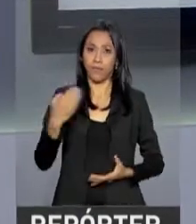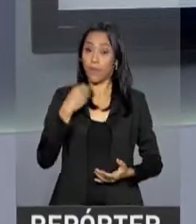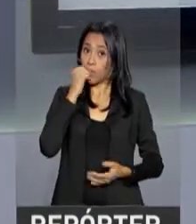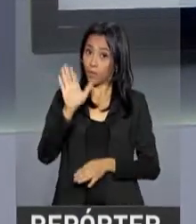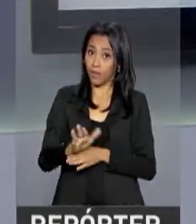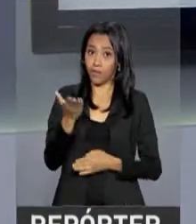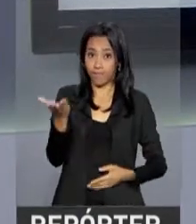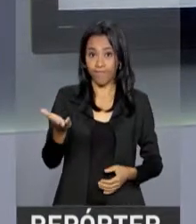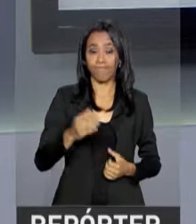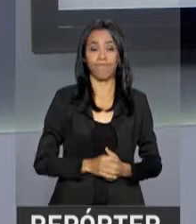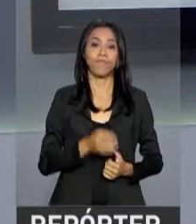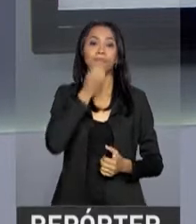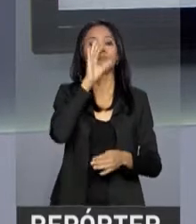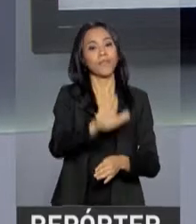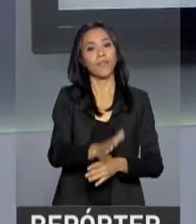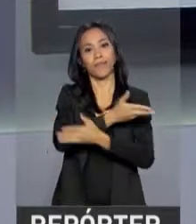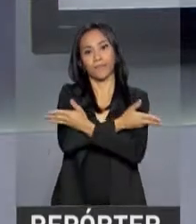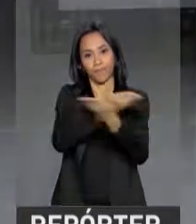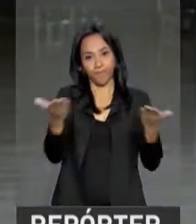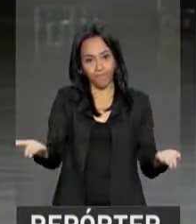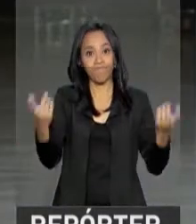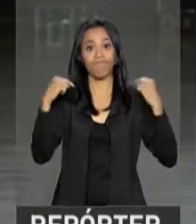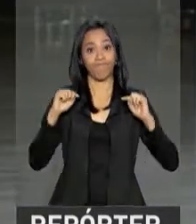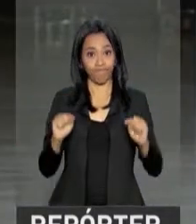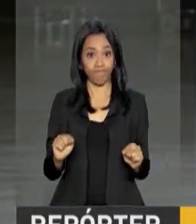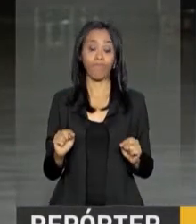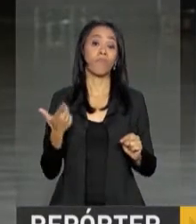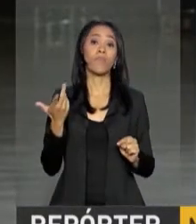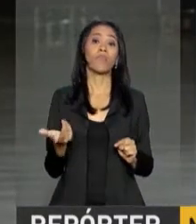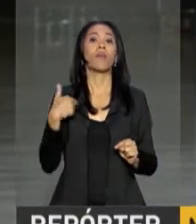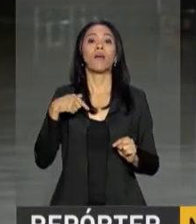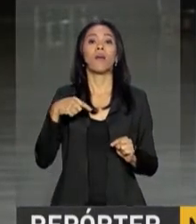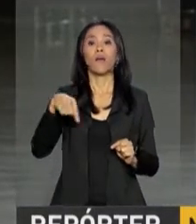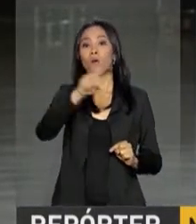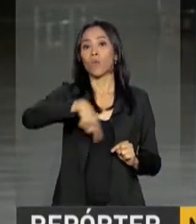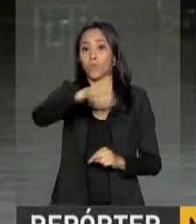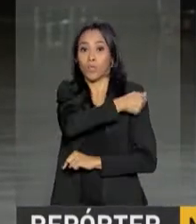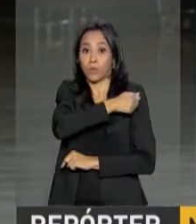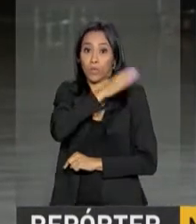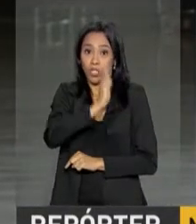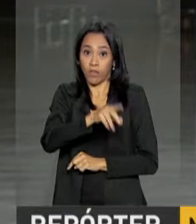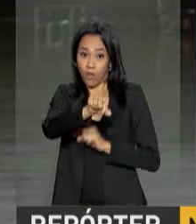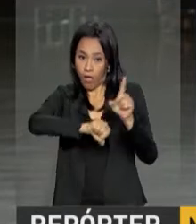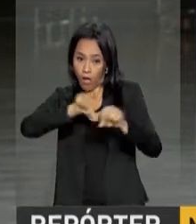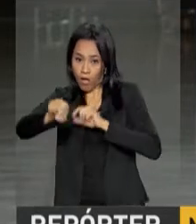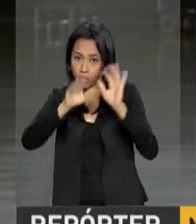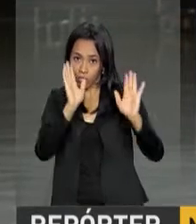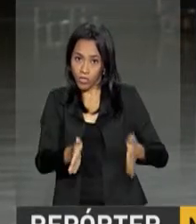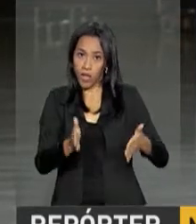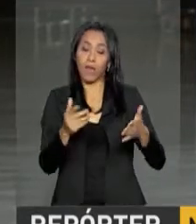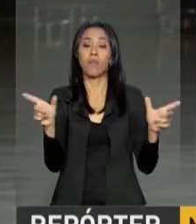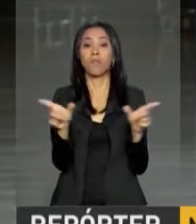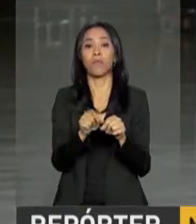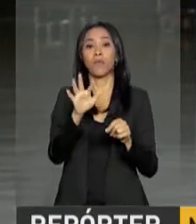tarde pra você boa tarde tá isso a boa tarde a todos pois é essa os estudantes pré aprovados devem ficar atentos já que